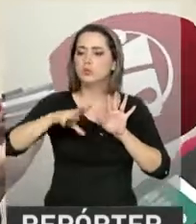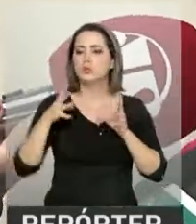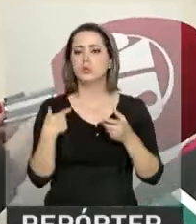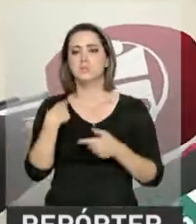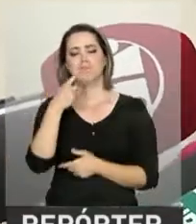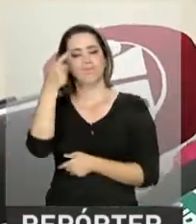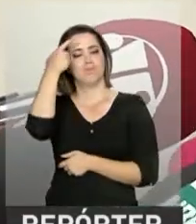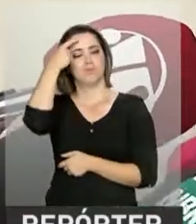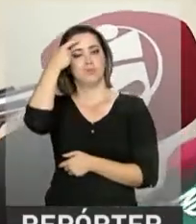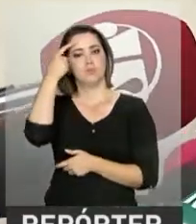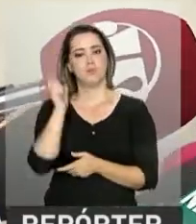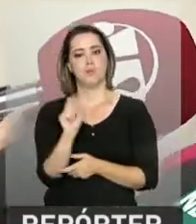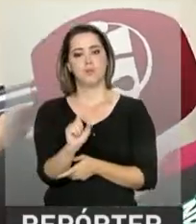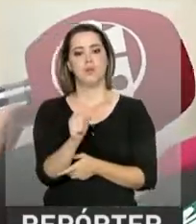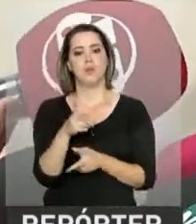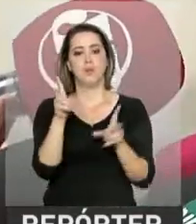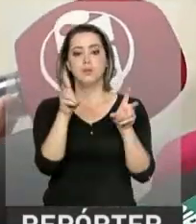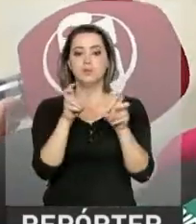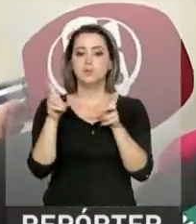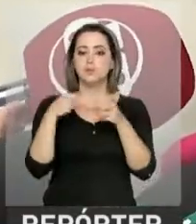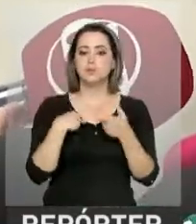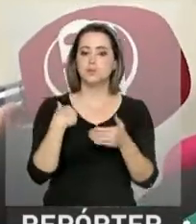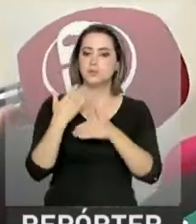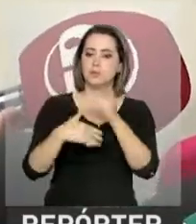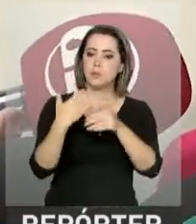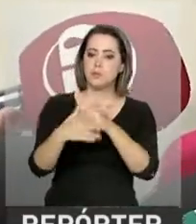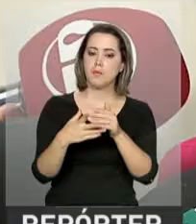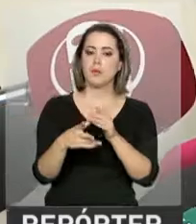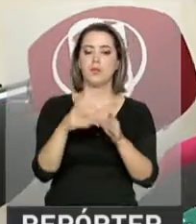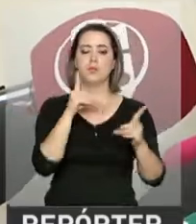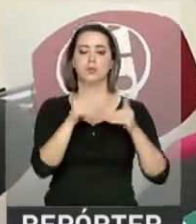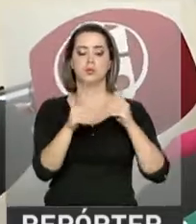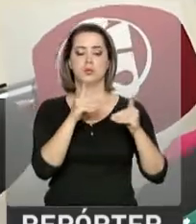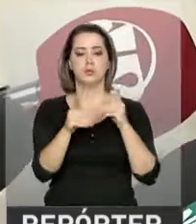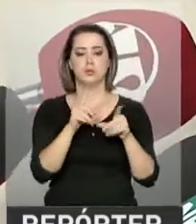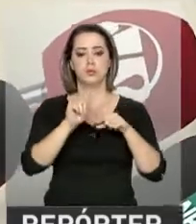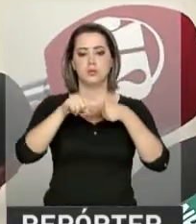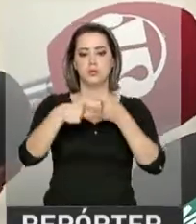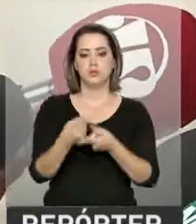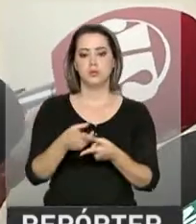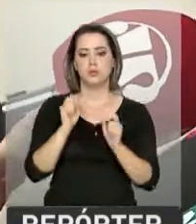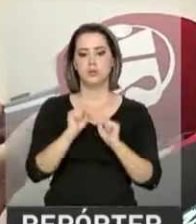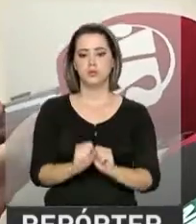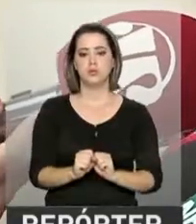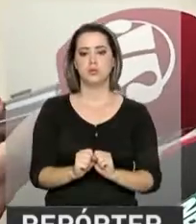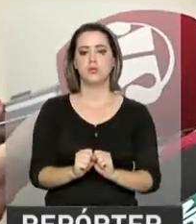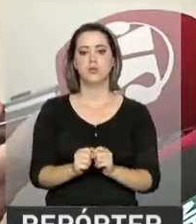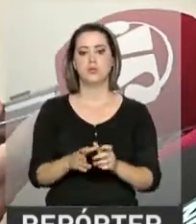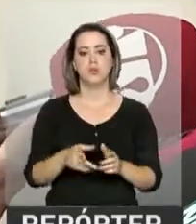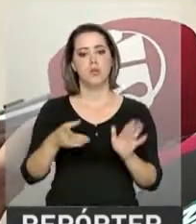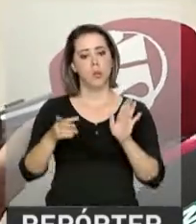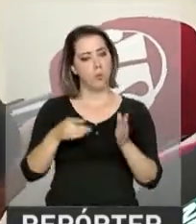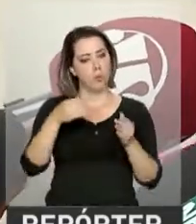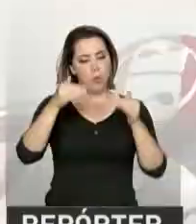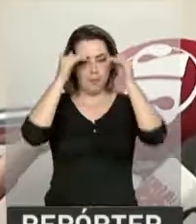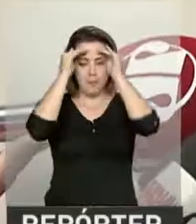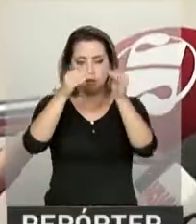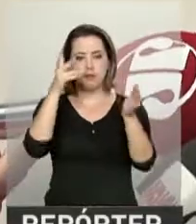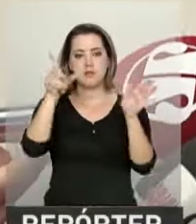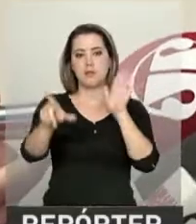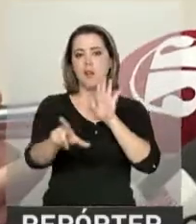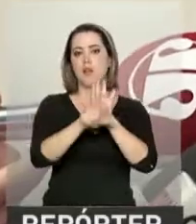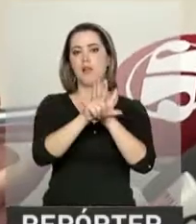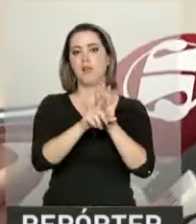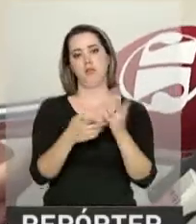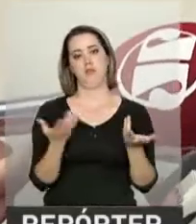reflitamos sobre essa temática passamos uma discussão ampla e depois compramos a lei como deve ser feito